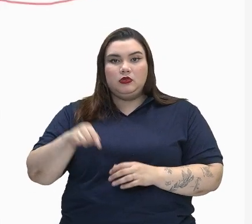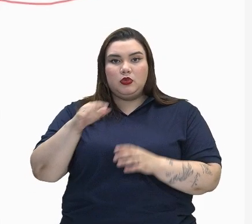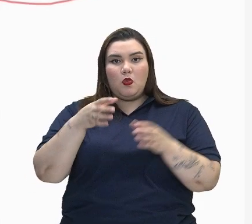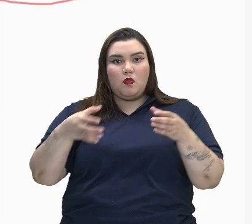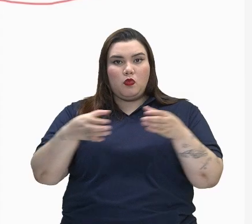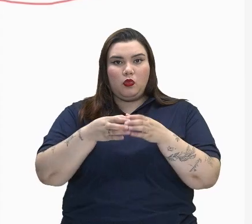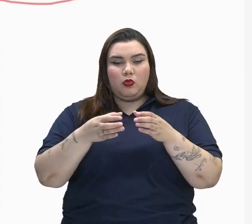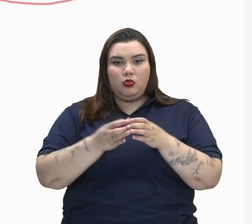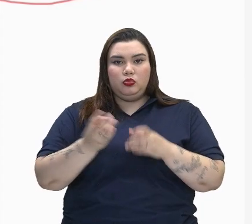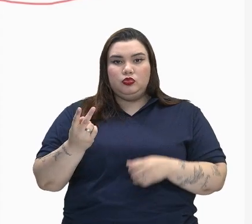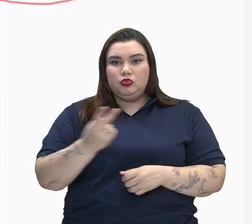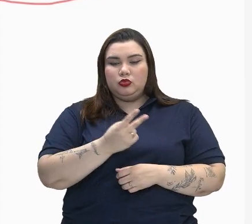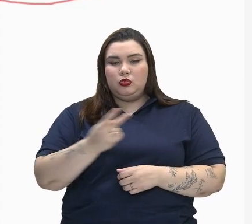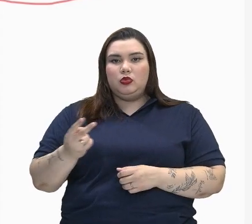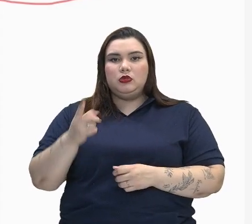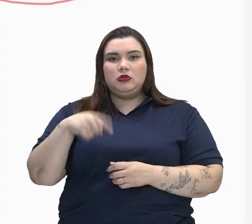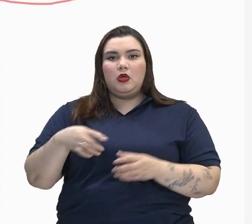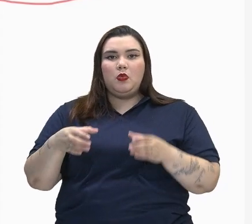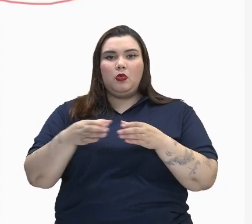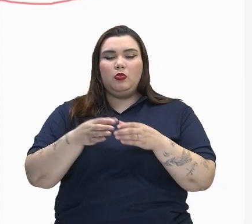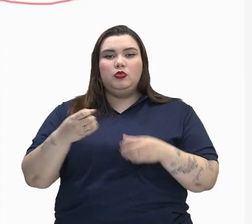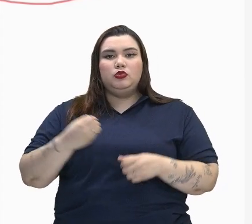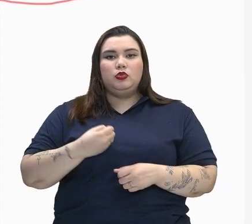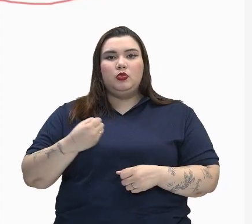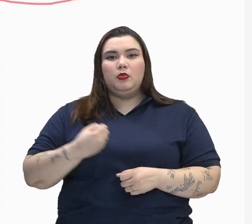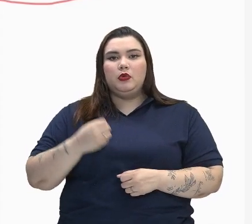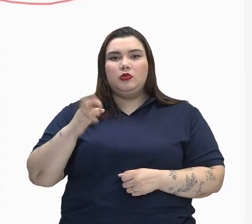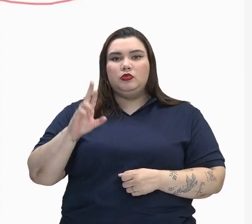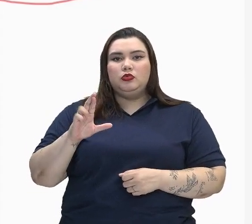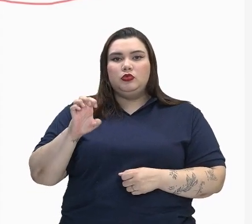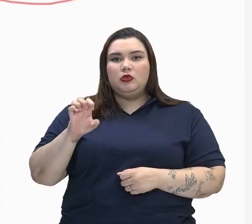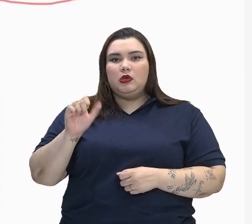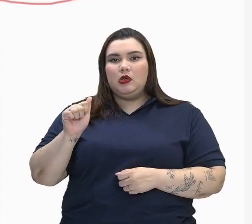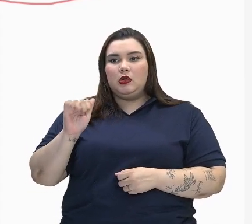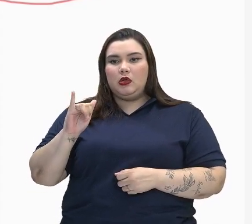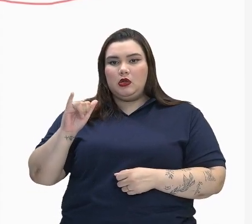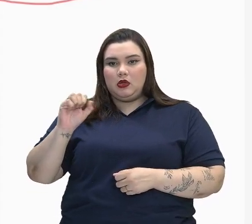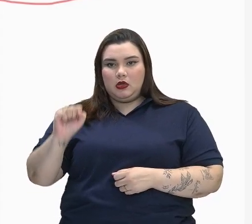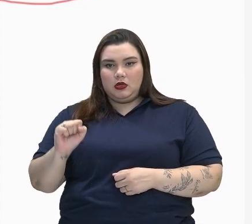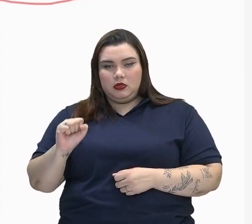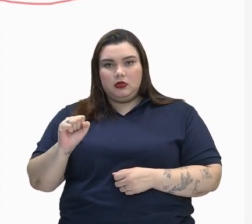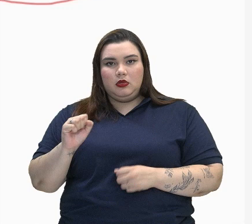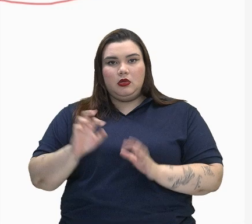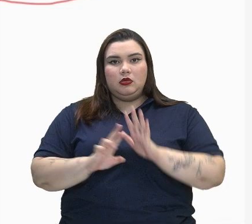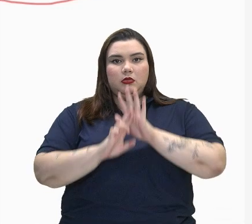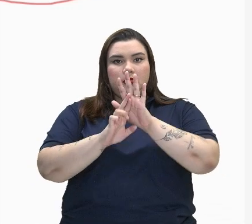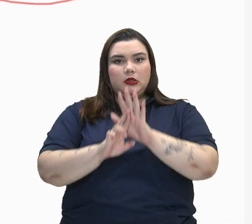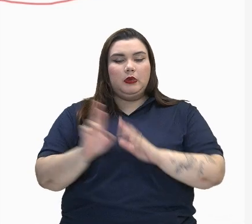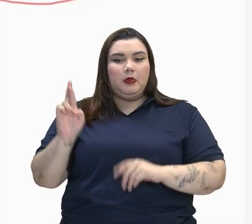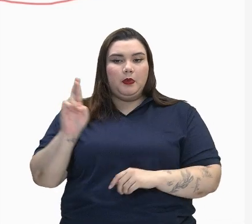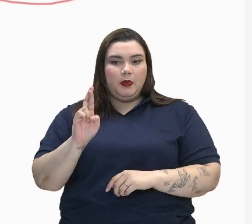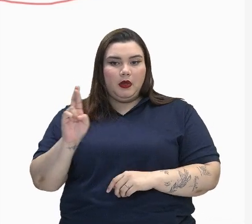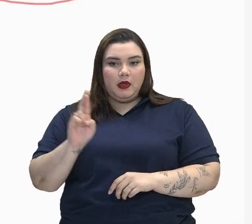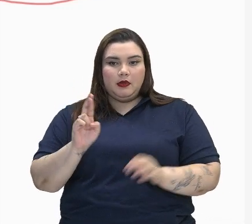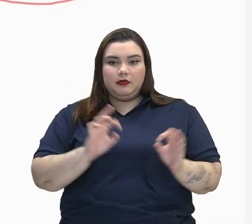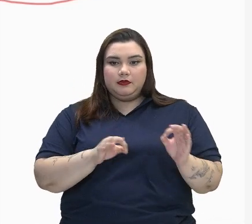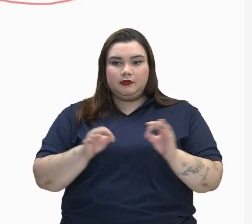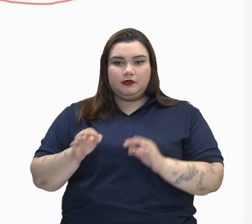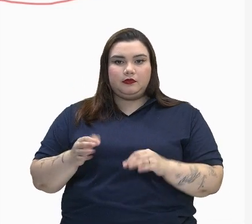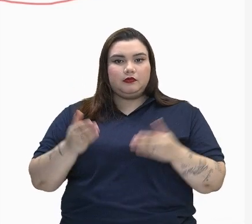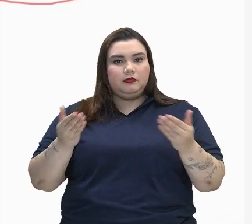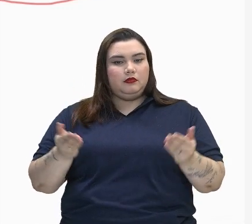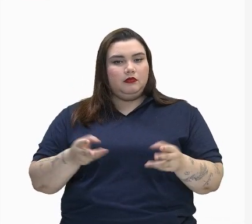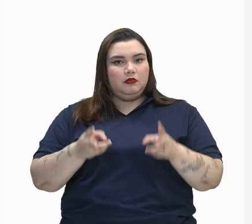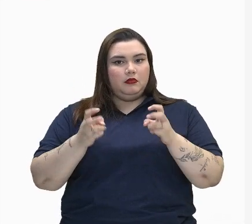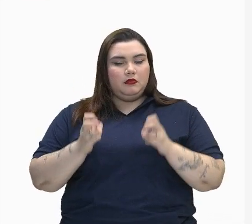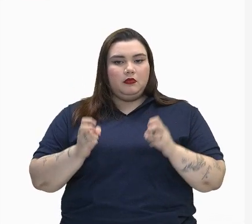tá? Que é o conjunto que nós estamos aqui estudando, tá? Então, viu então agora o